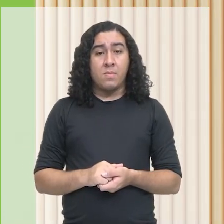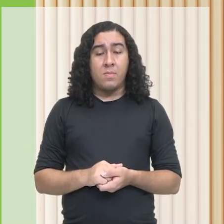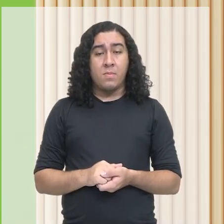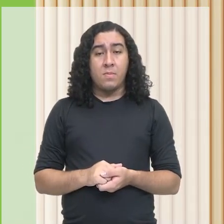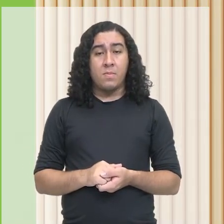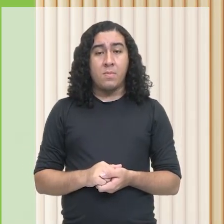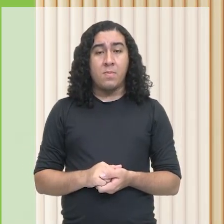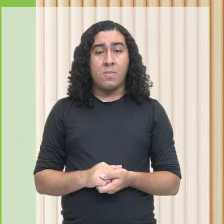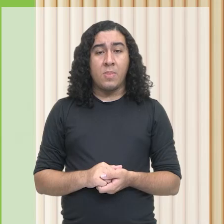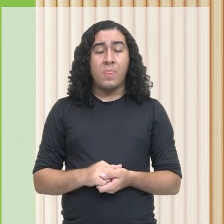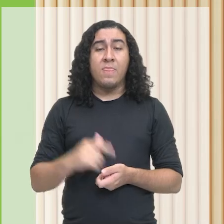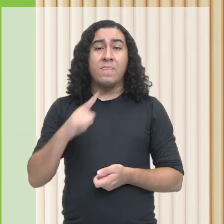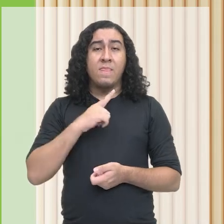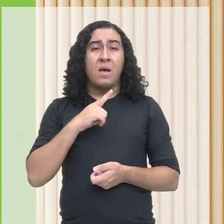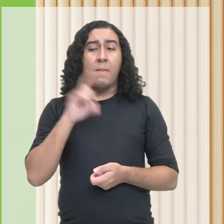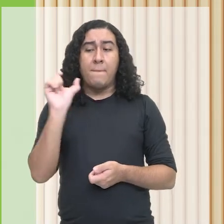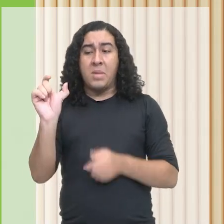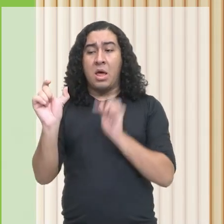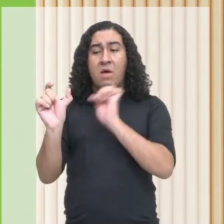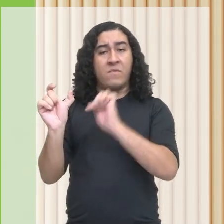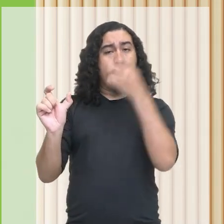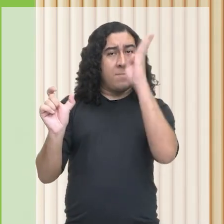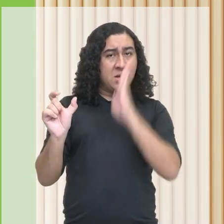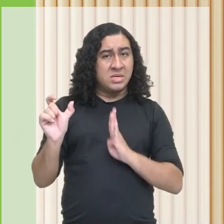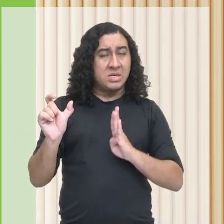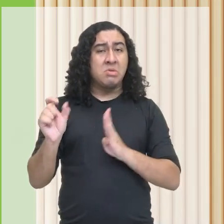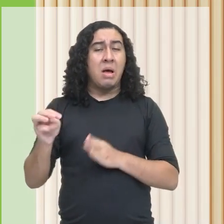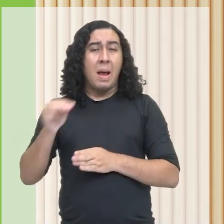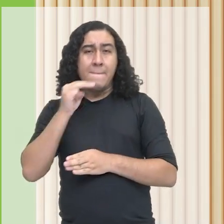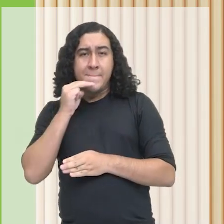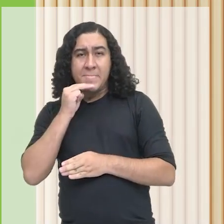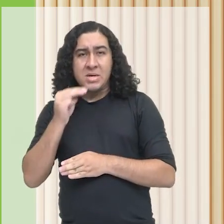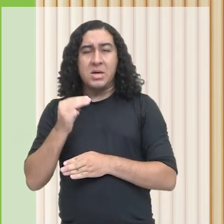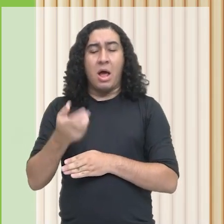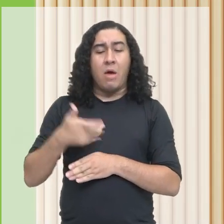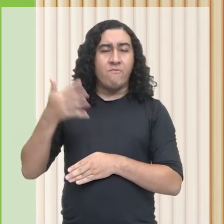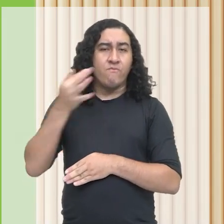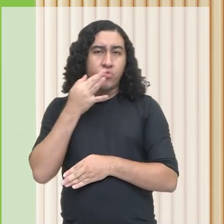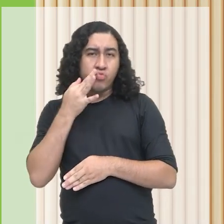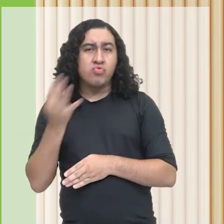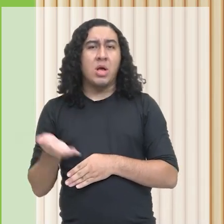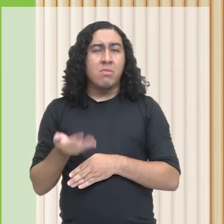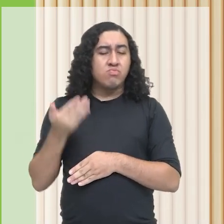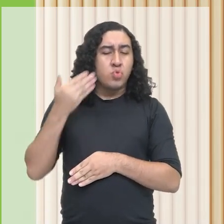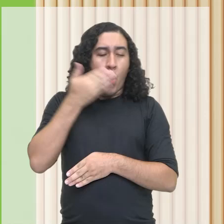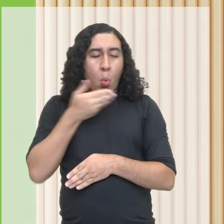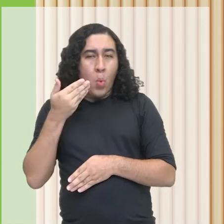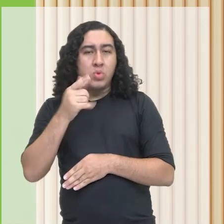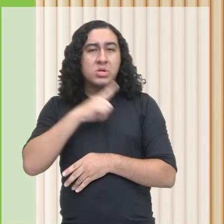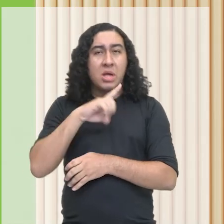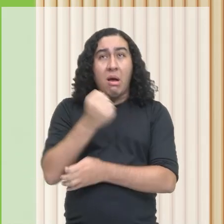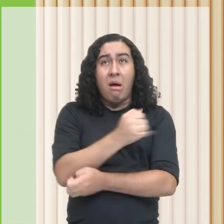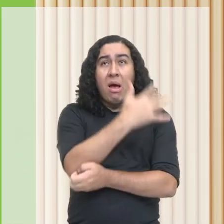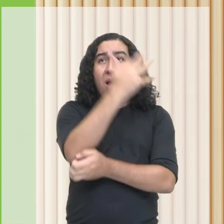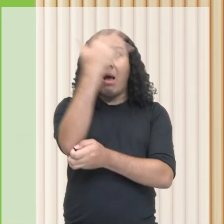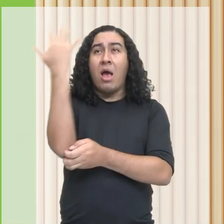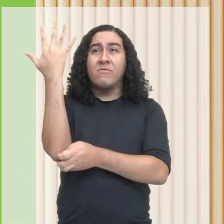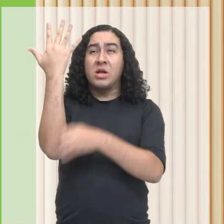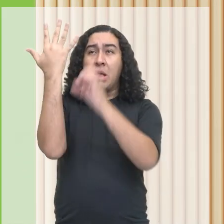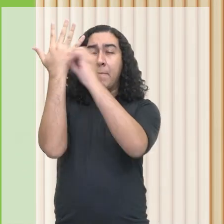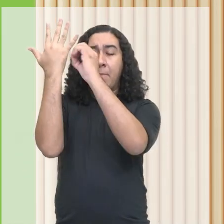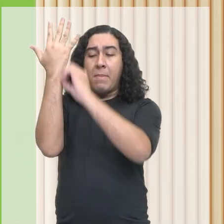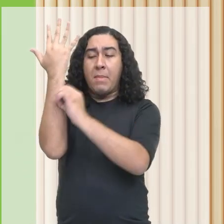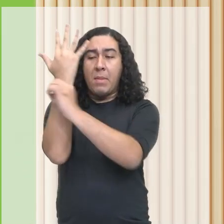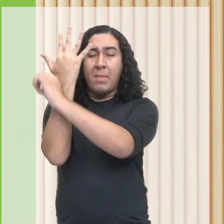no Brasil todo mundo vai me entender, né? Todo mundo sabe que a manga é um fruto que vem de uma árvore que é chamada